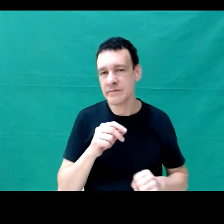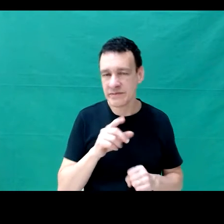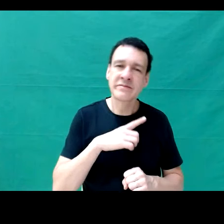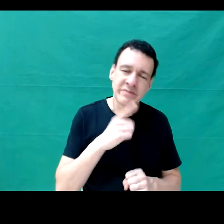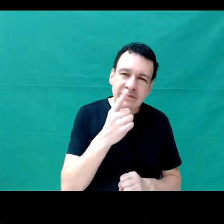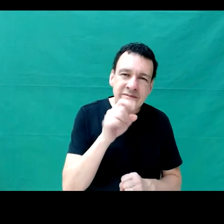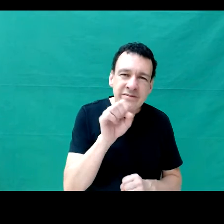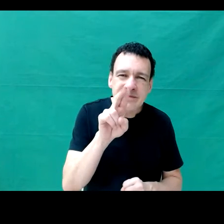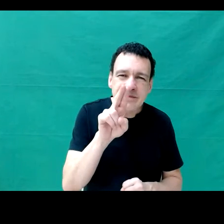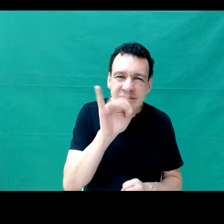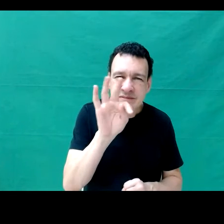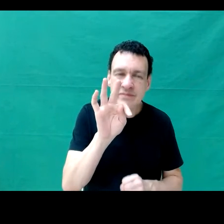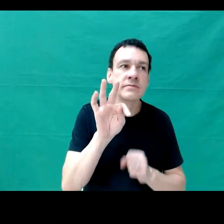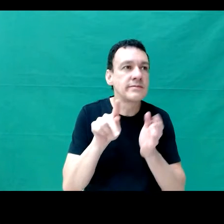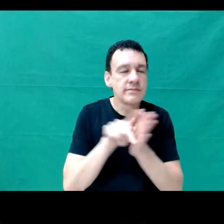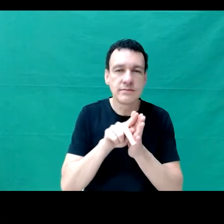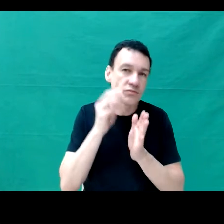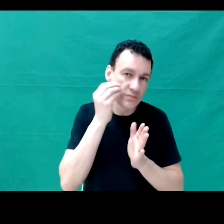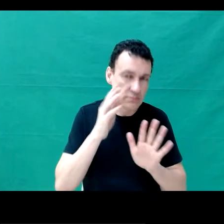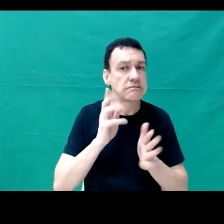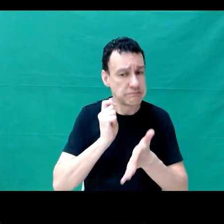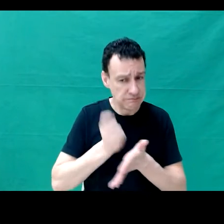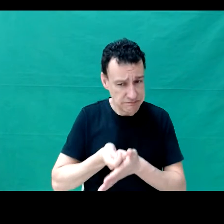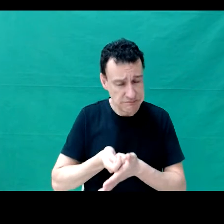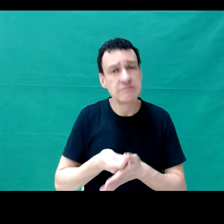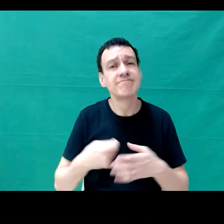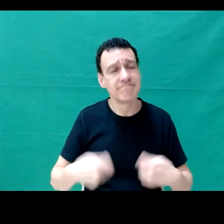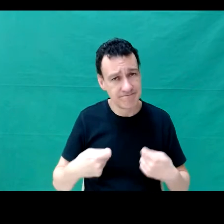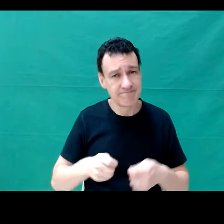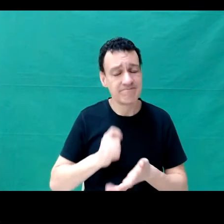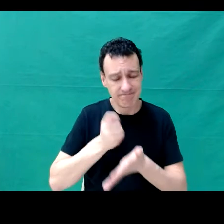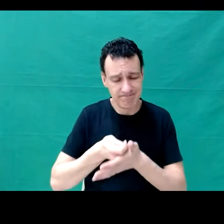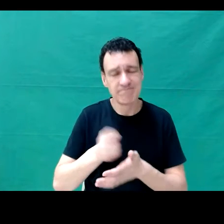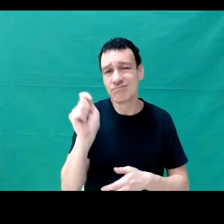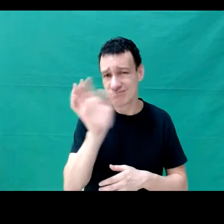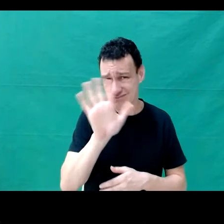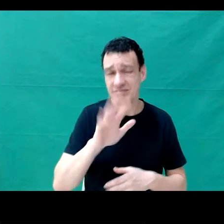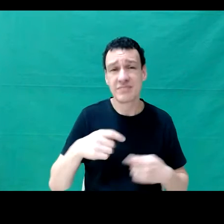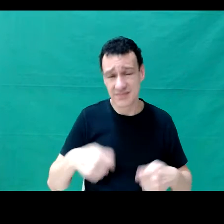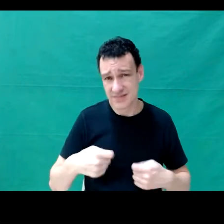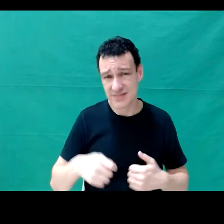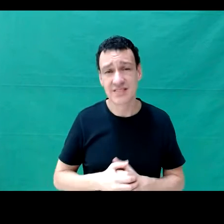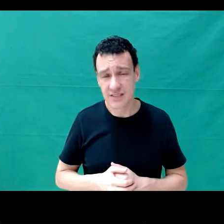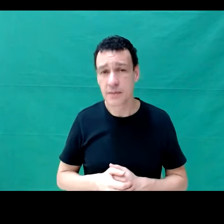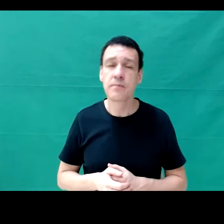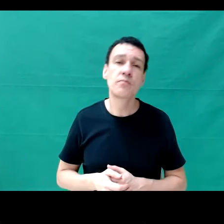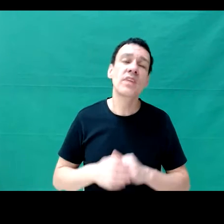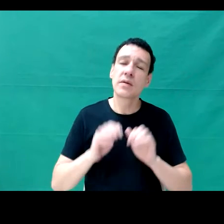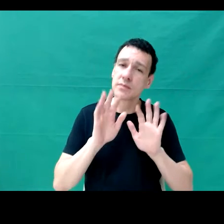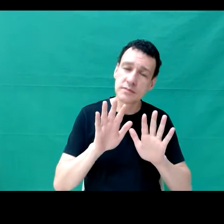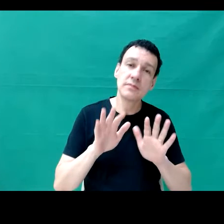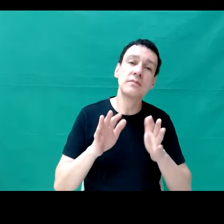que aí já é pago, né, já é bem mais caro, né, a situação, mas eles falam que eles